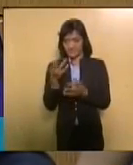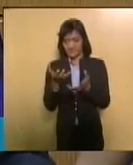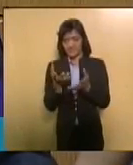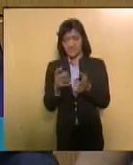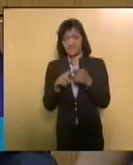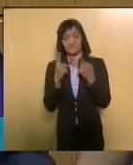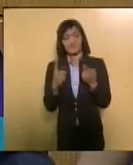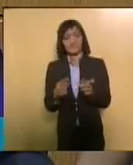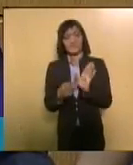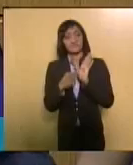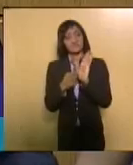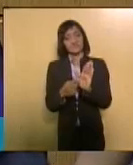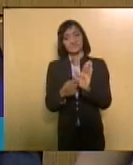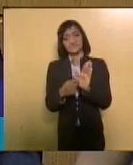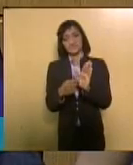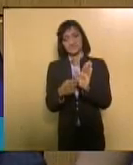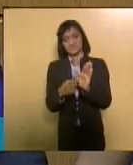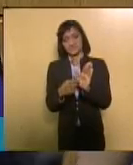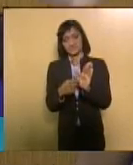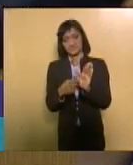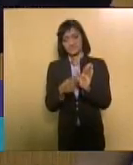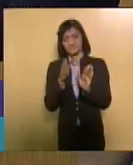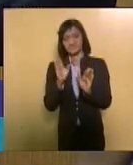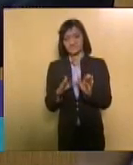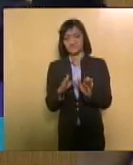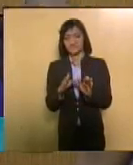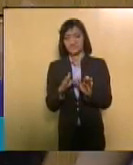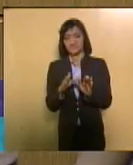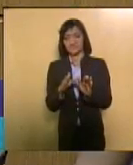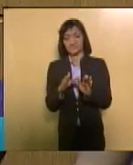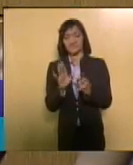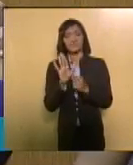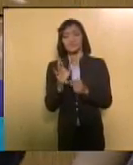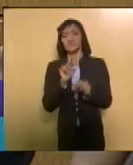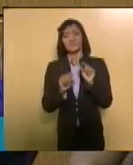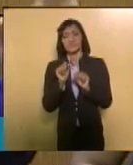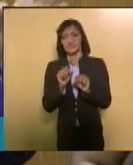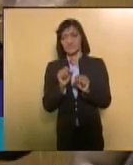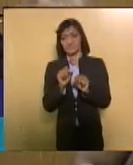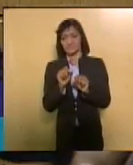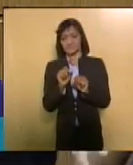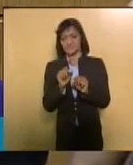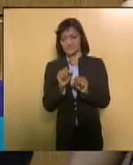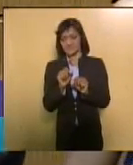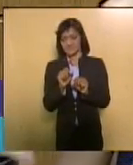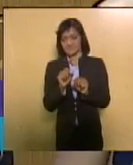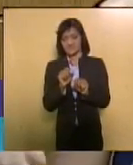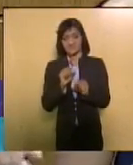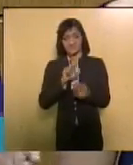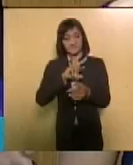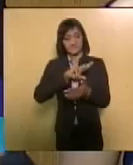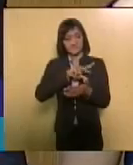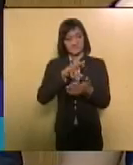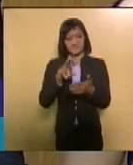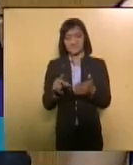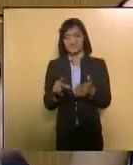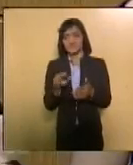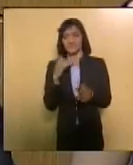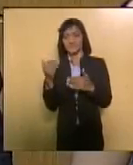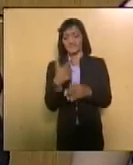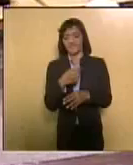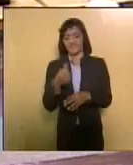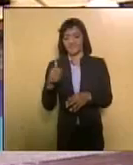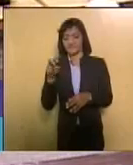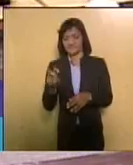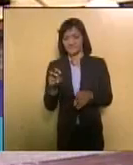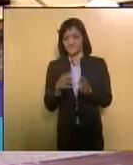basicamente mostrando ali aquelas últimas colunas que eu marquei ali que nós marcamos era variação da tag homicídios entre 2005